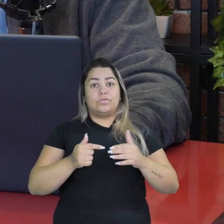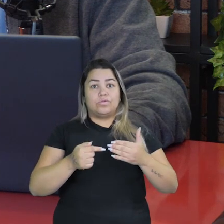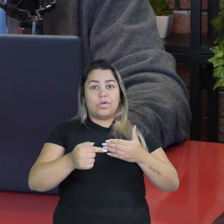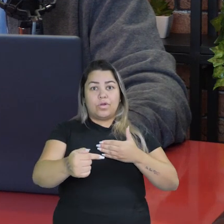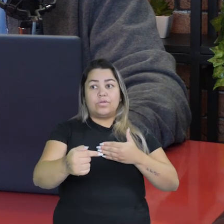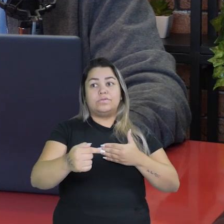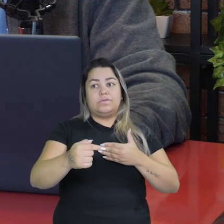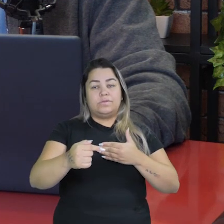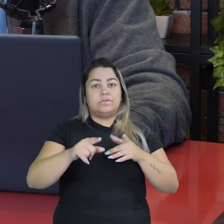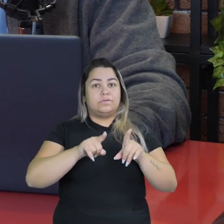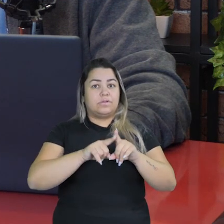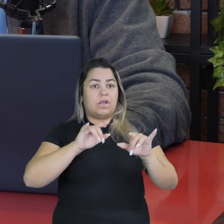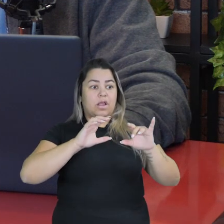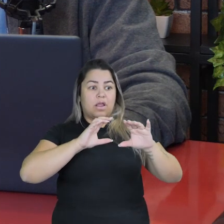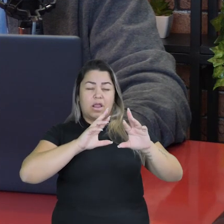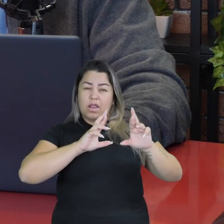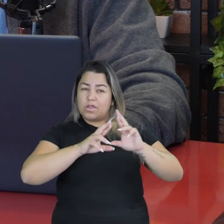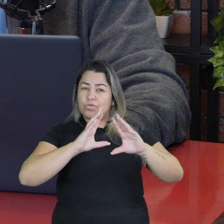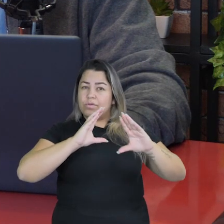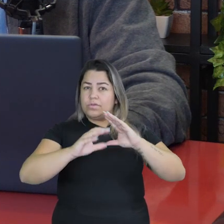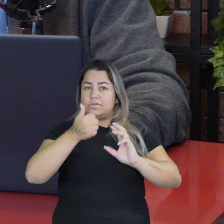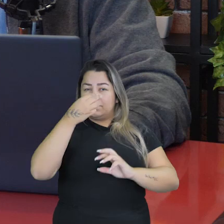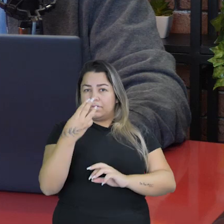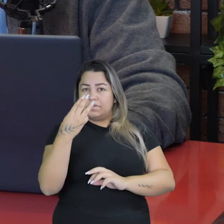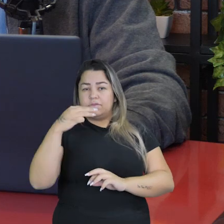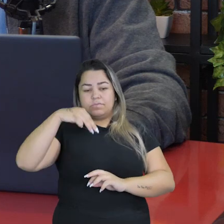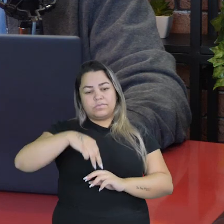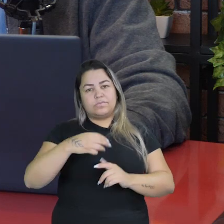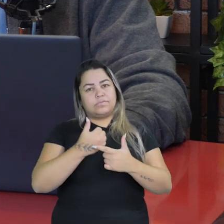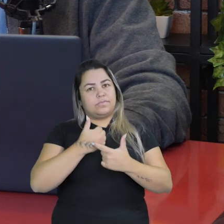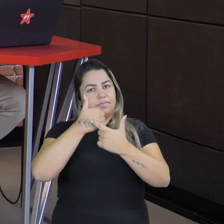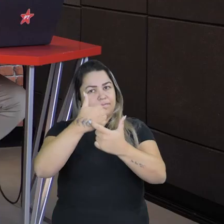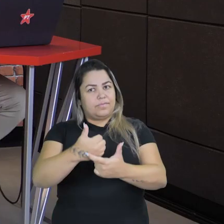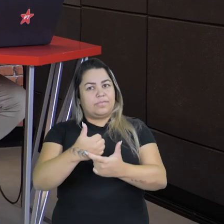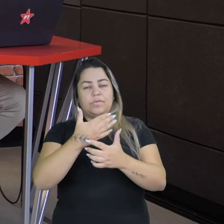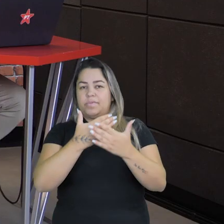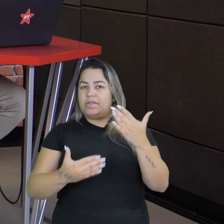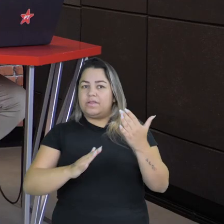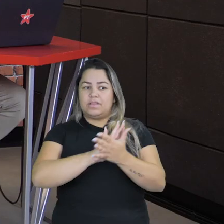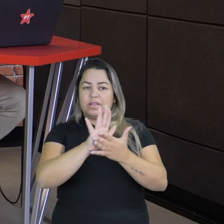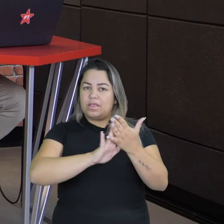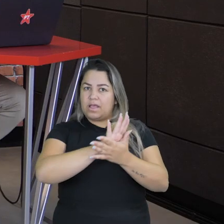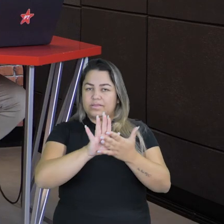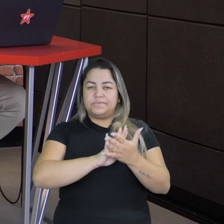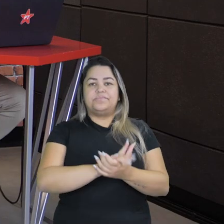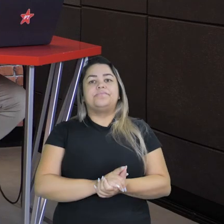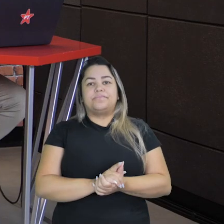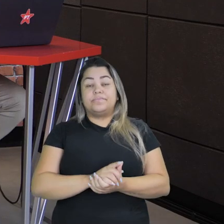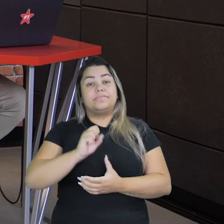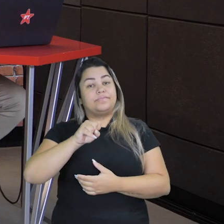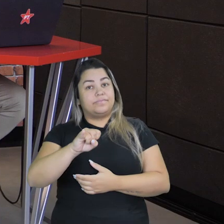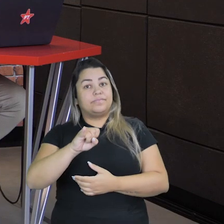últimos dias na rede PT de comunicação. Se você ainda não segue o 13 Minutos no seu aplicativo, clica aí no botão seguir para você não perder